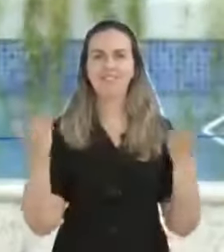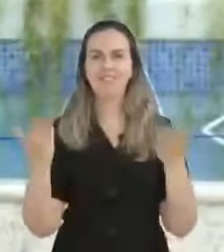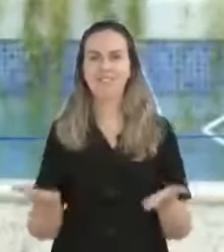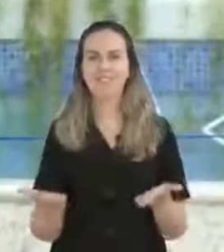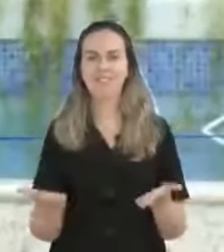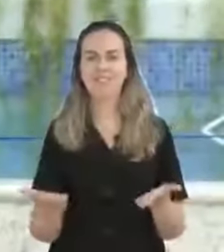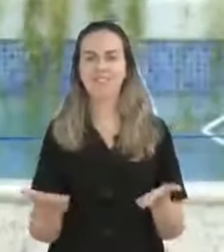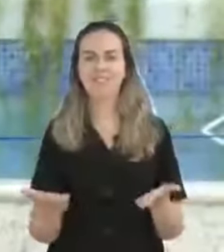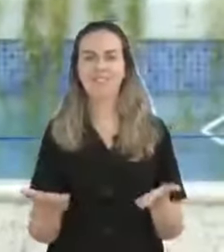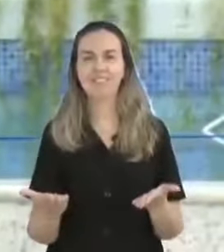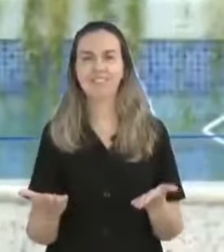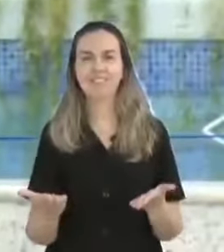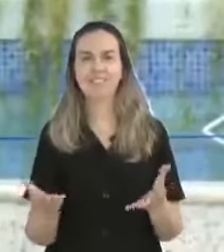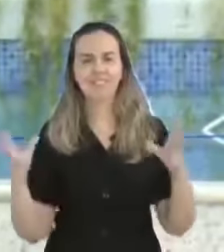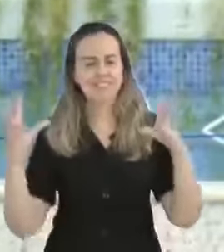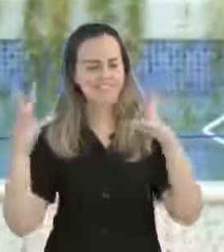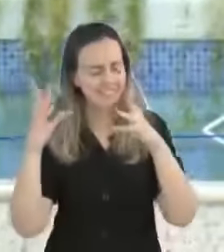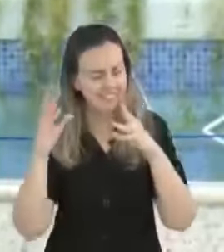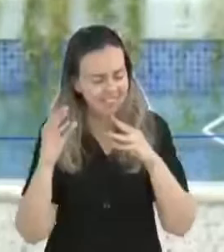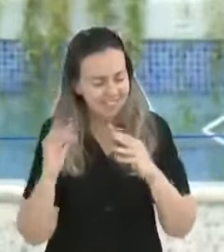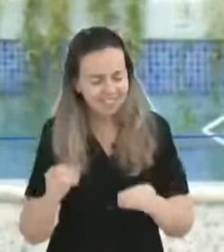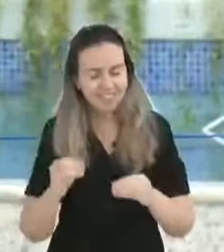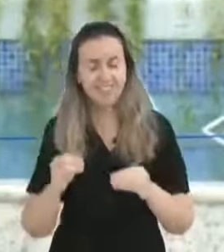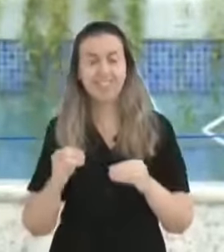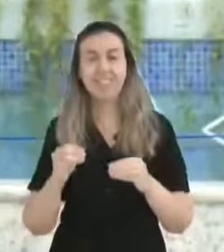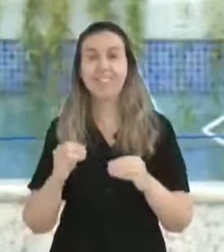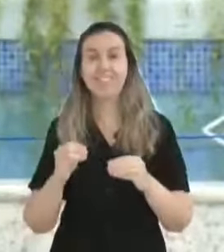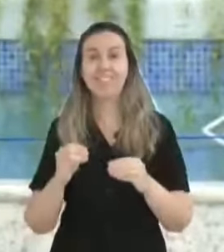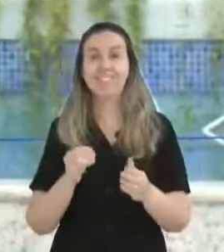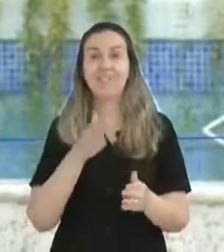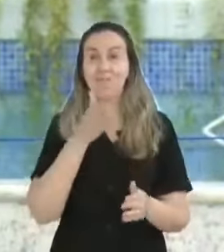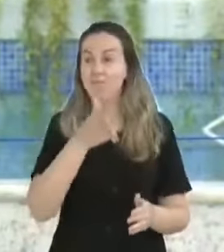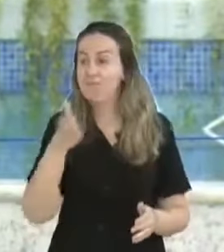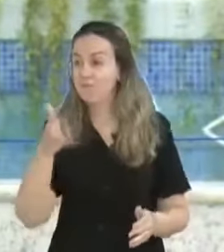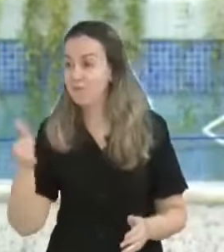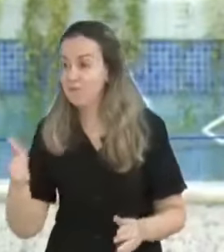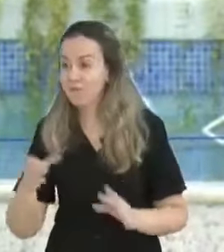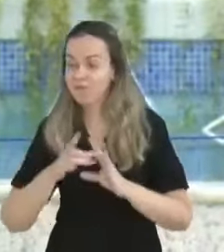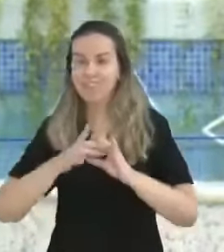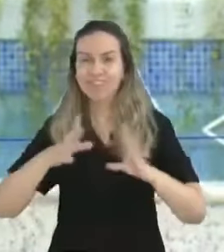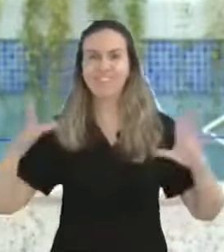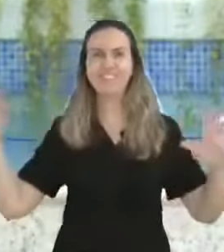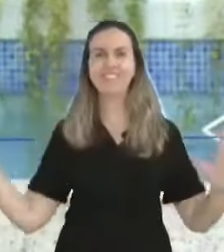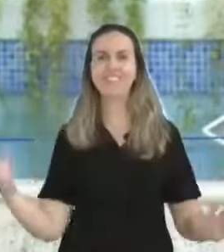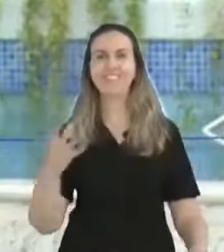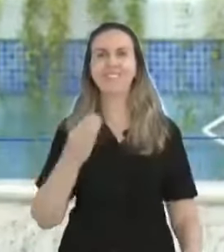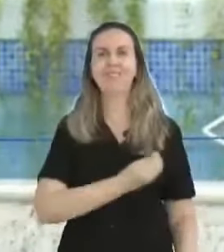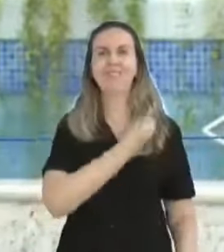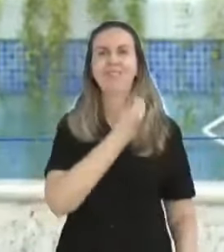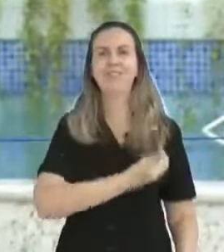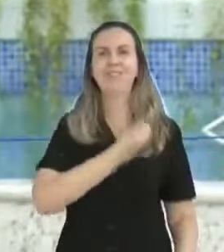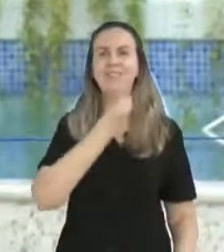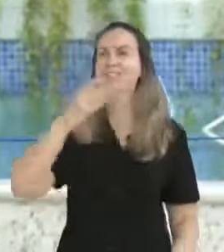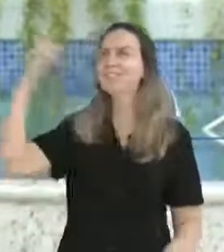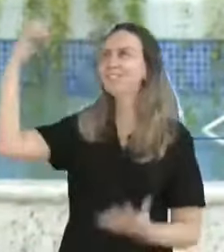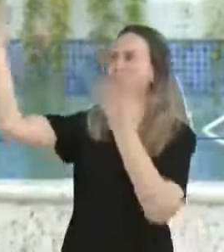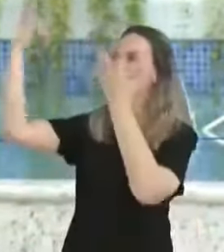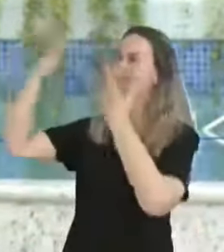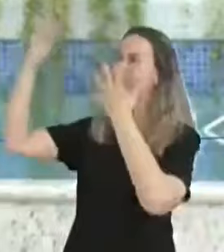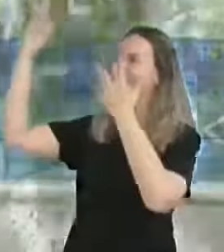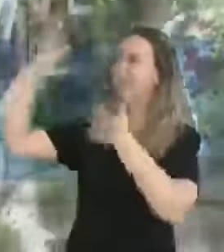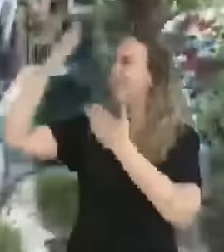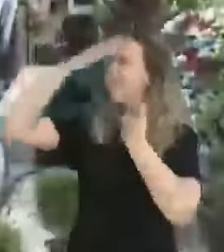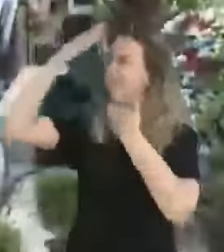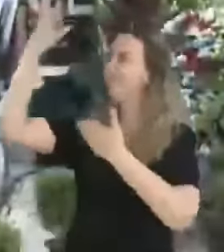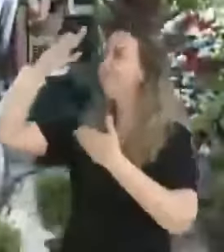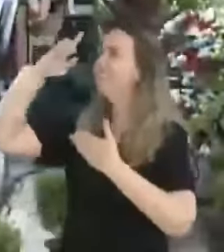para Gilgal esta noite e você vai sair daqui com a tua vida renovada. Vamos até Gilgal e ali